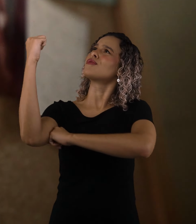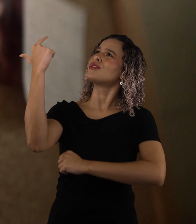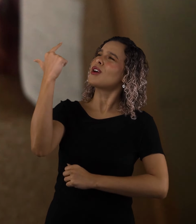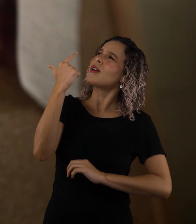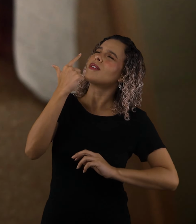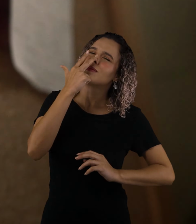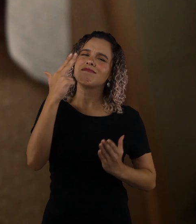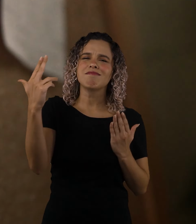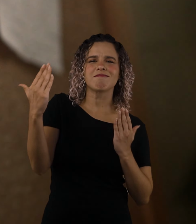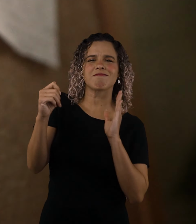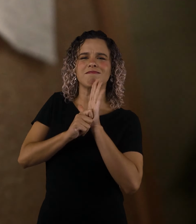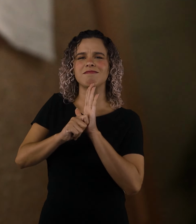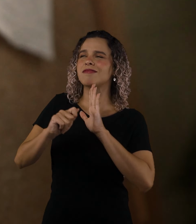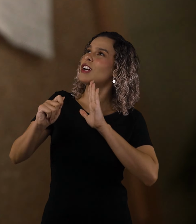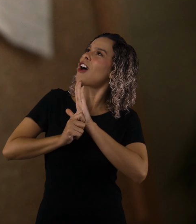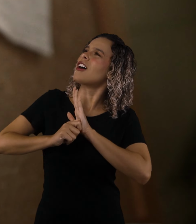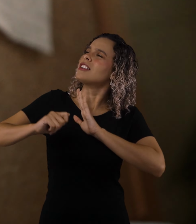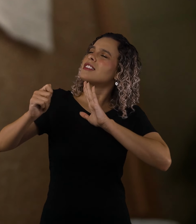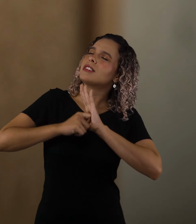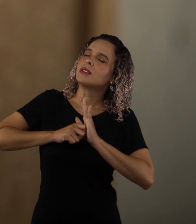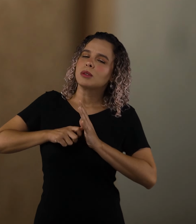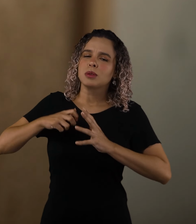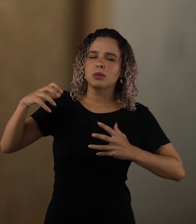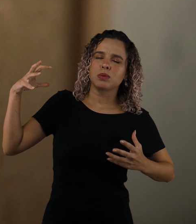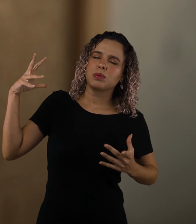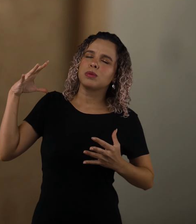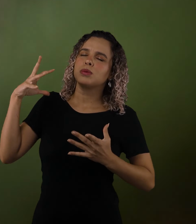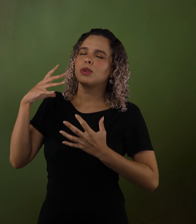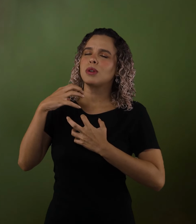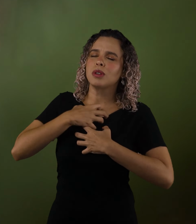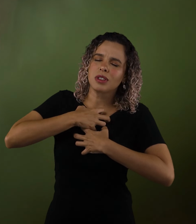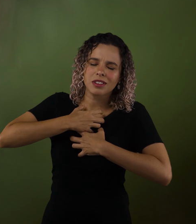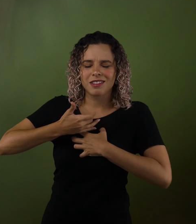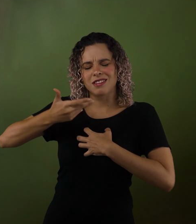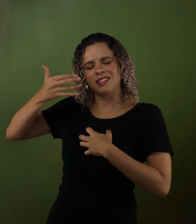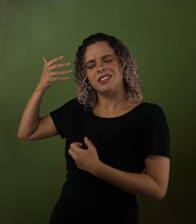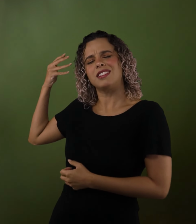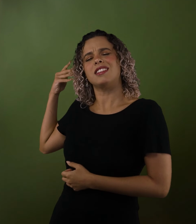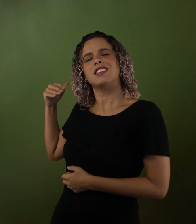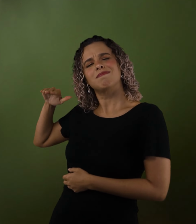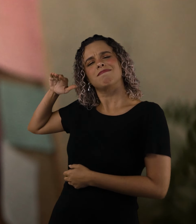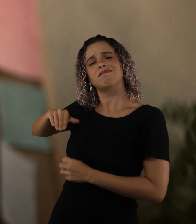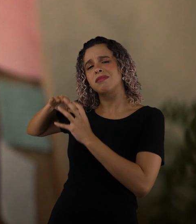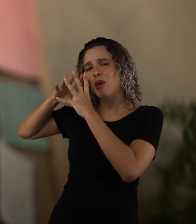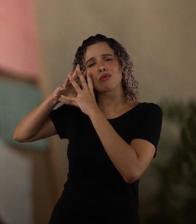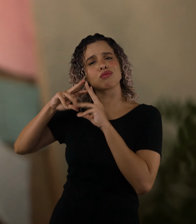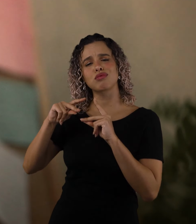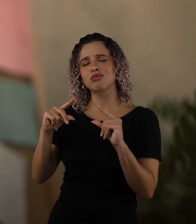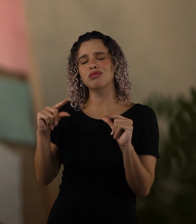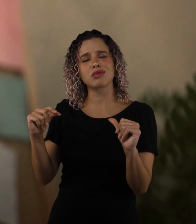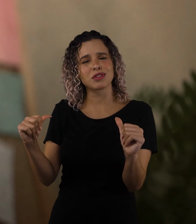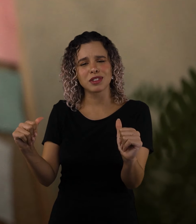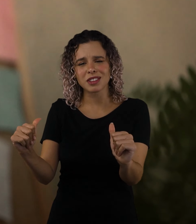The drug that brings me near to the childhood lost, replaced